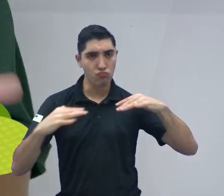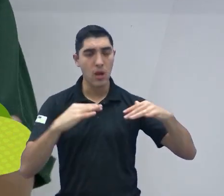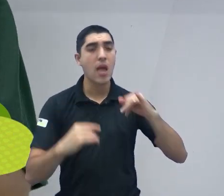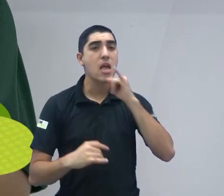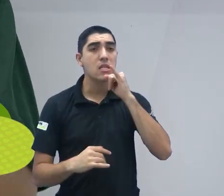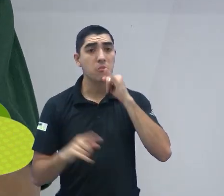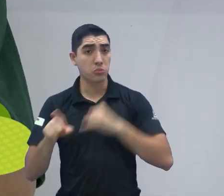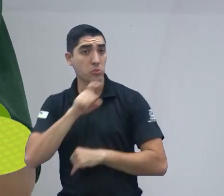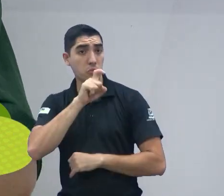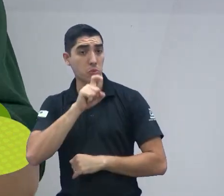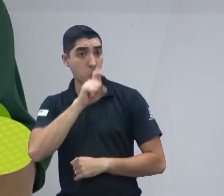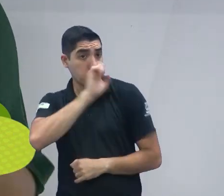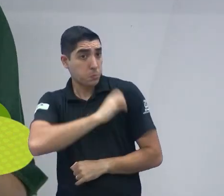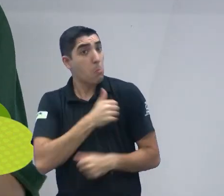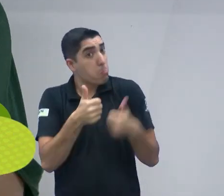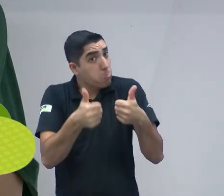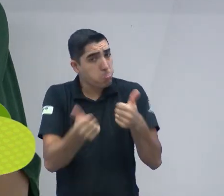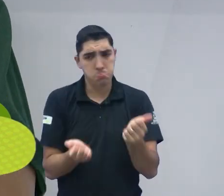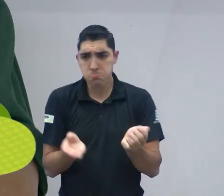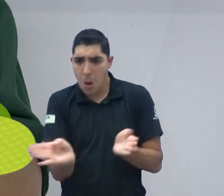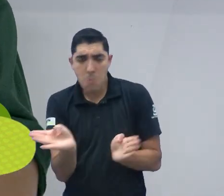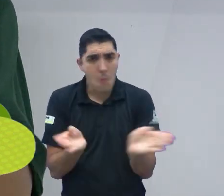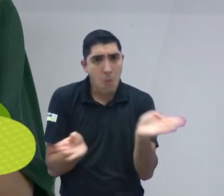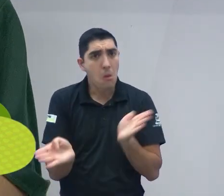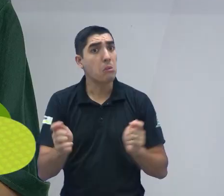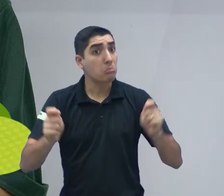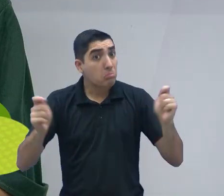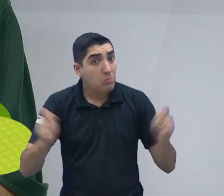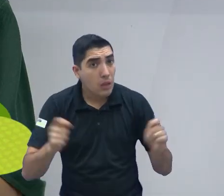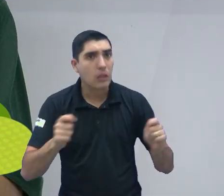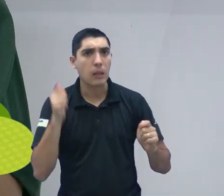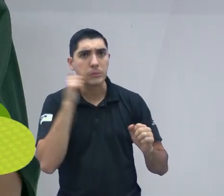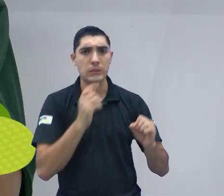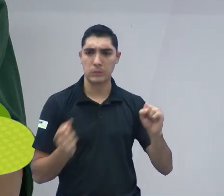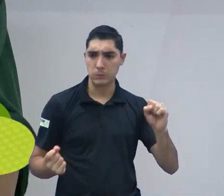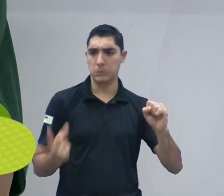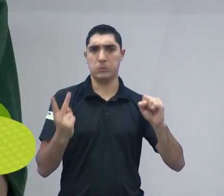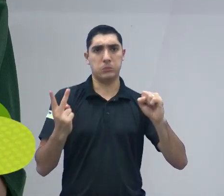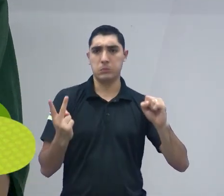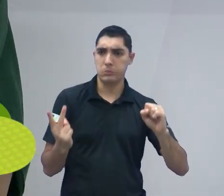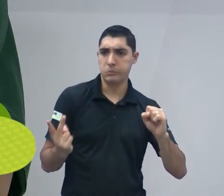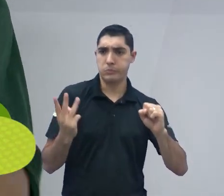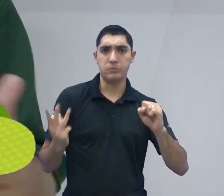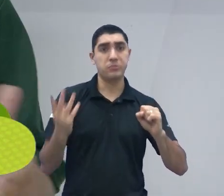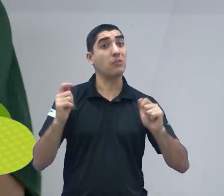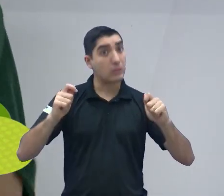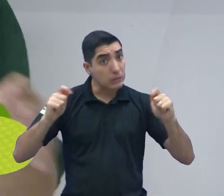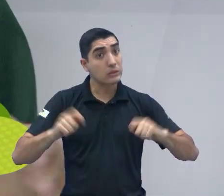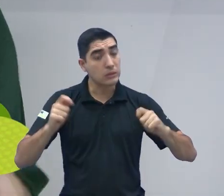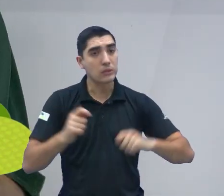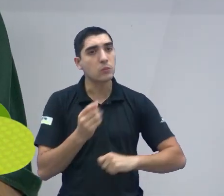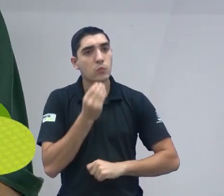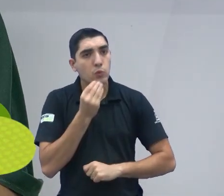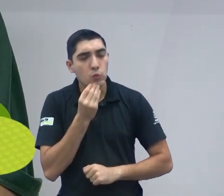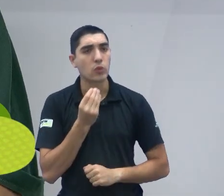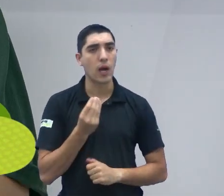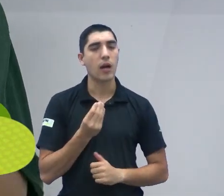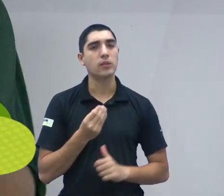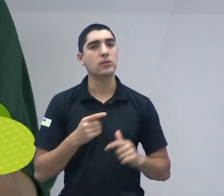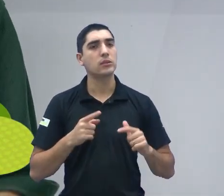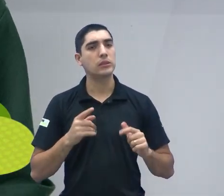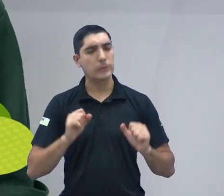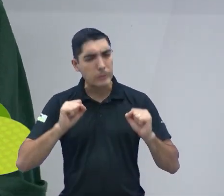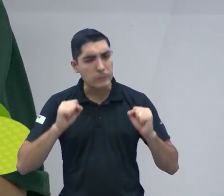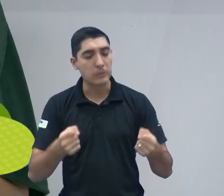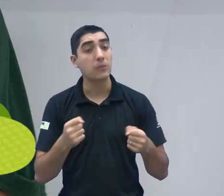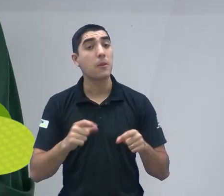foi bem. O São José poderia ter ido mais, poderia ter ido melhor. Não jogou o máximo que todo mundo espera. Claro